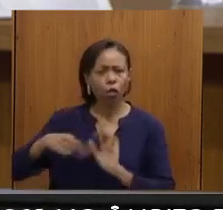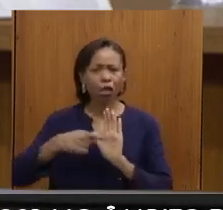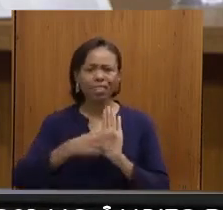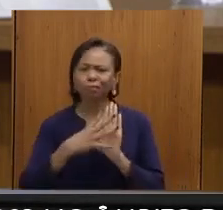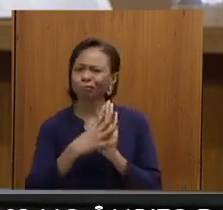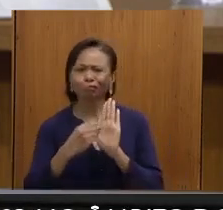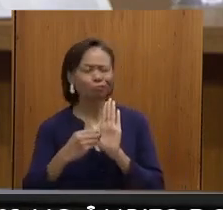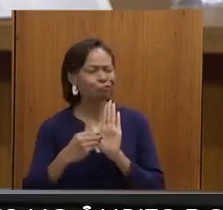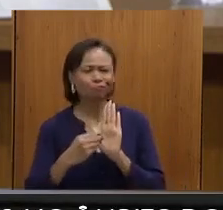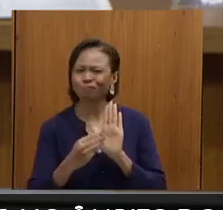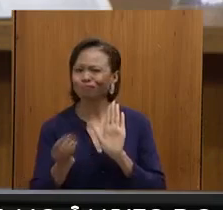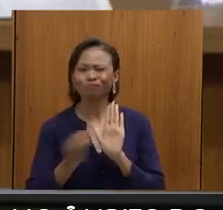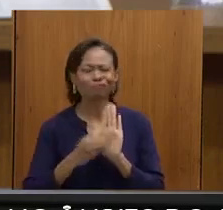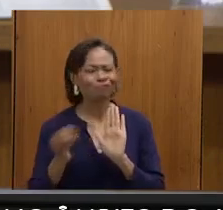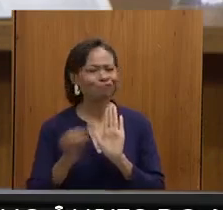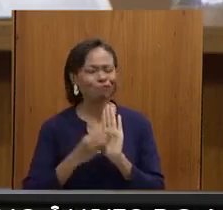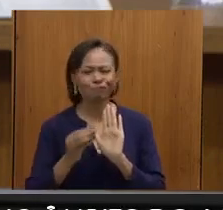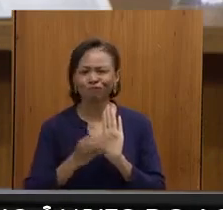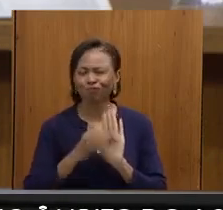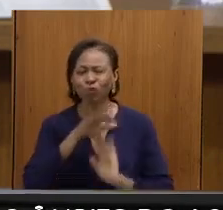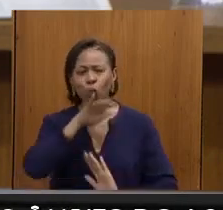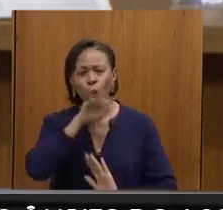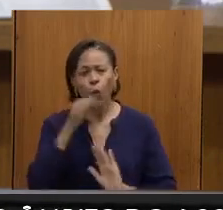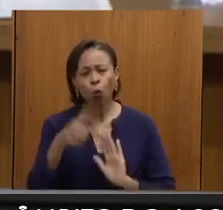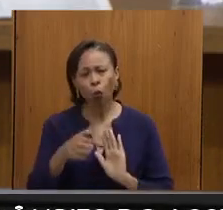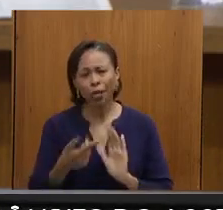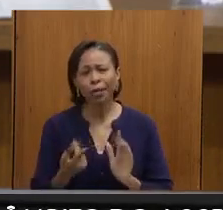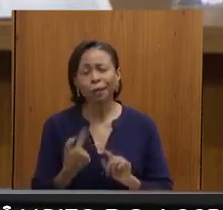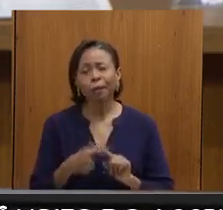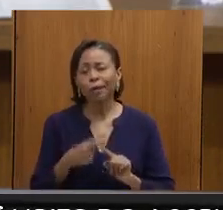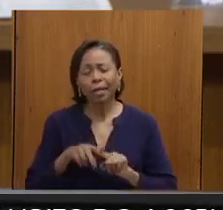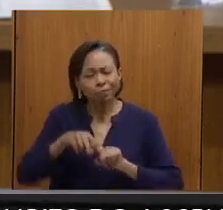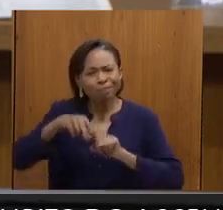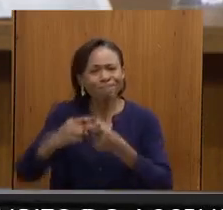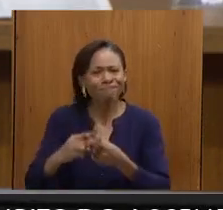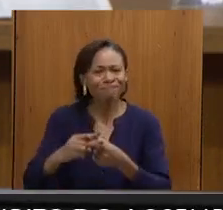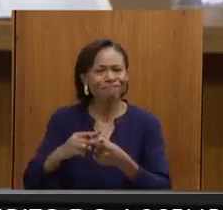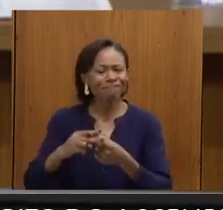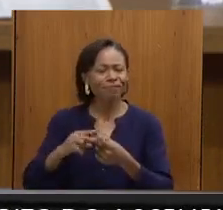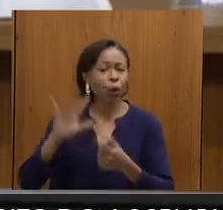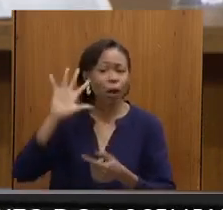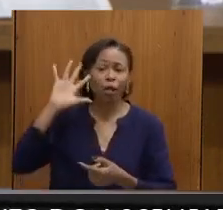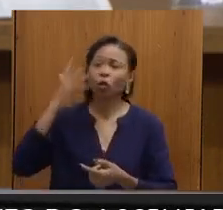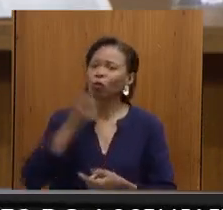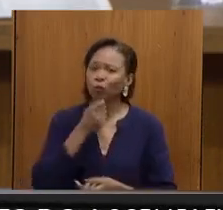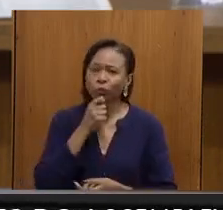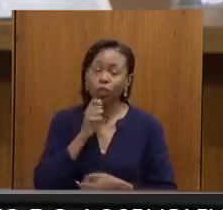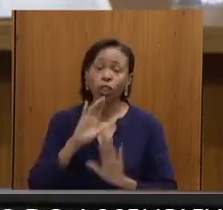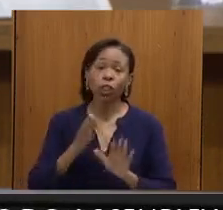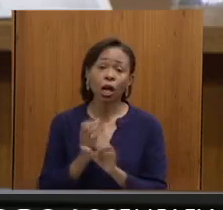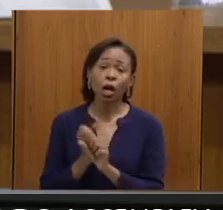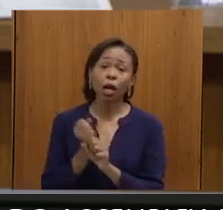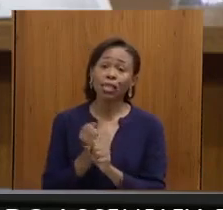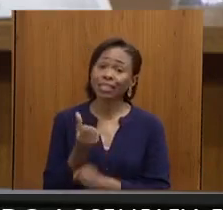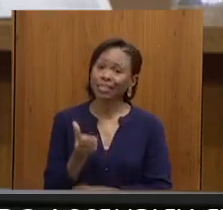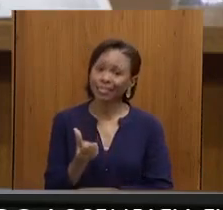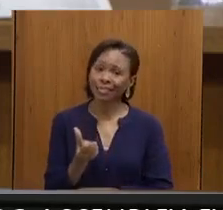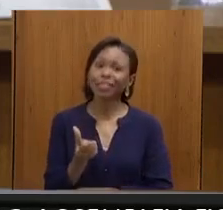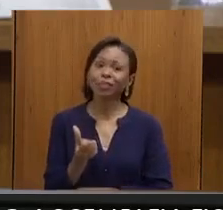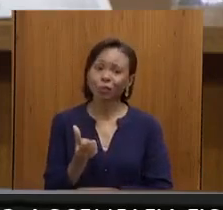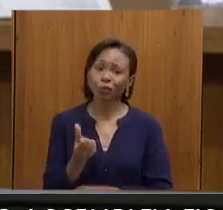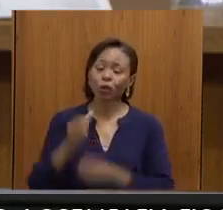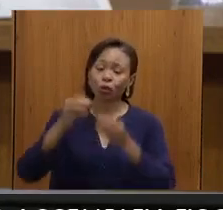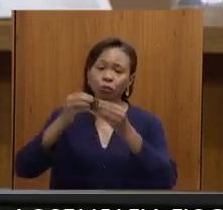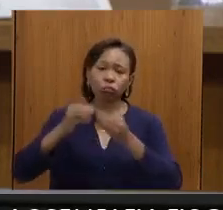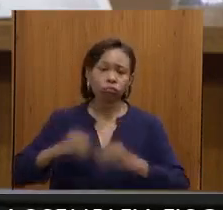insuficiente, um modelo ruim, porque não levou a efetiva reparação, são já seis anos do desastre, infelizmente as